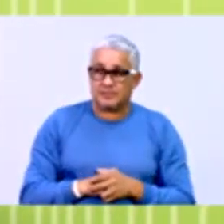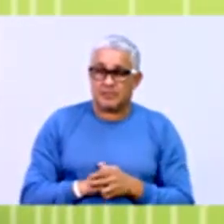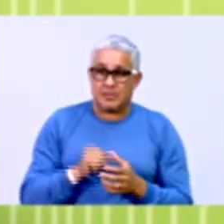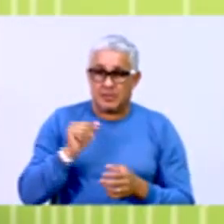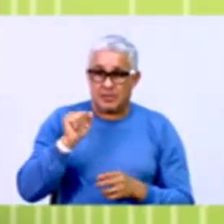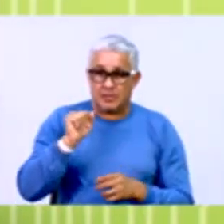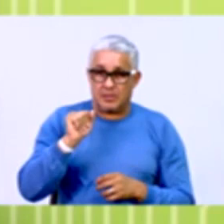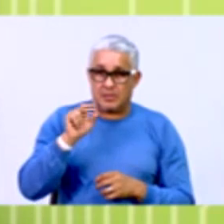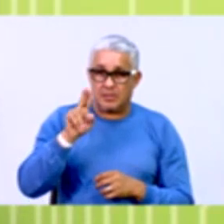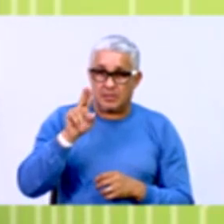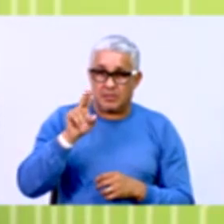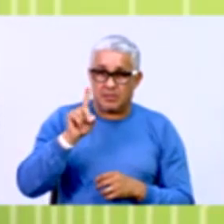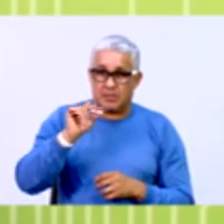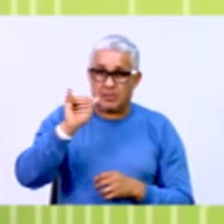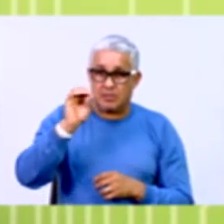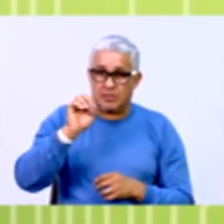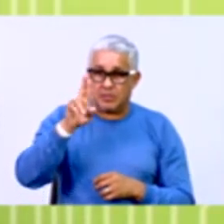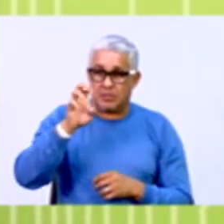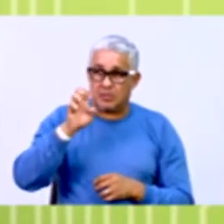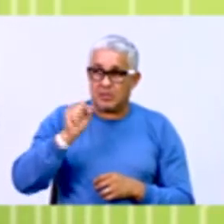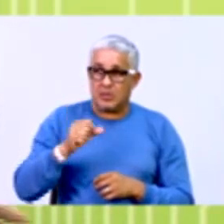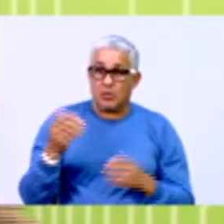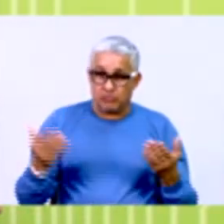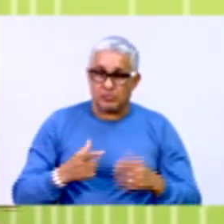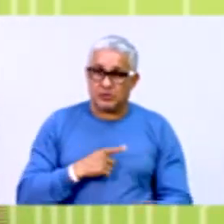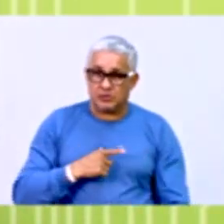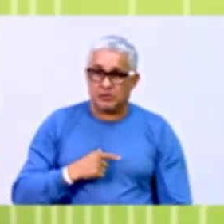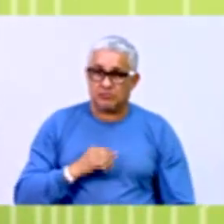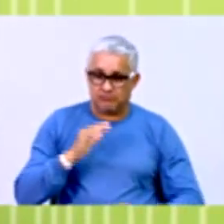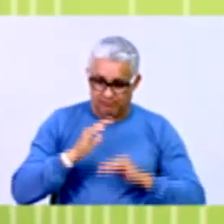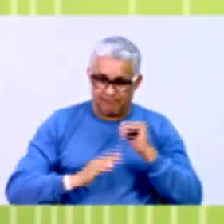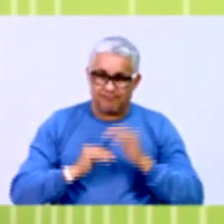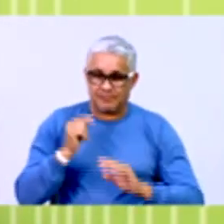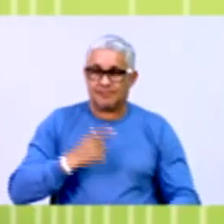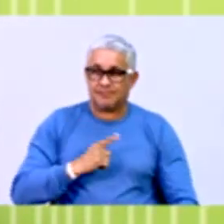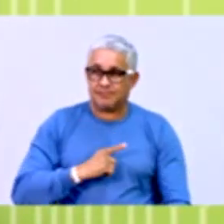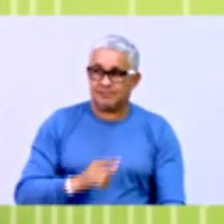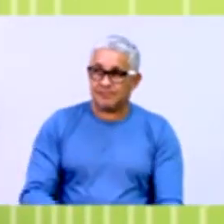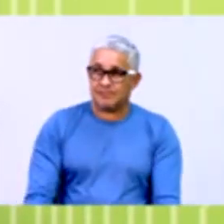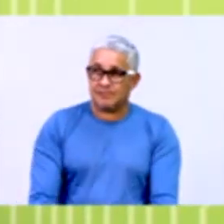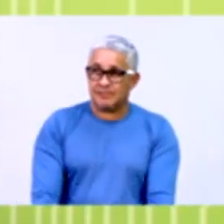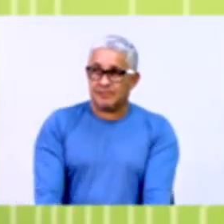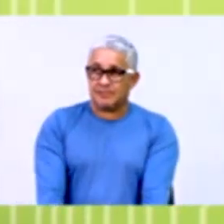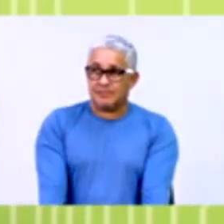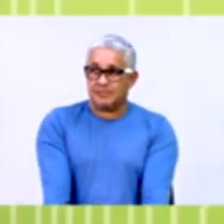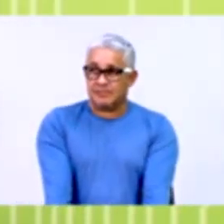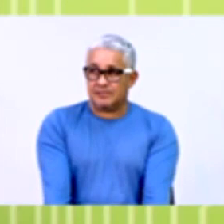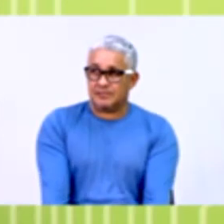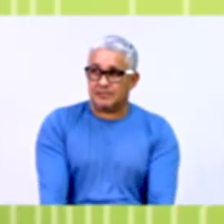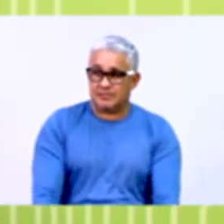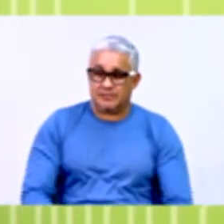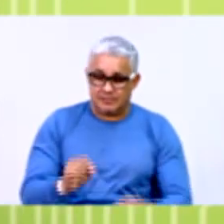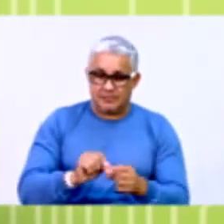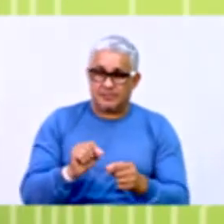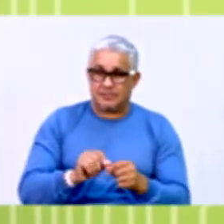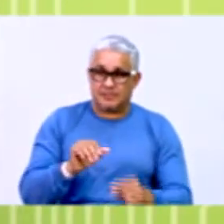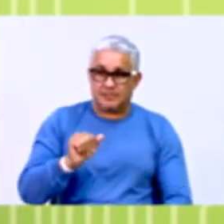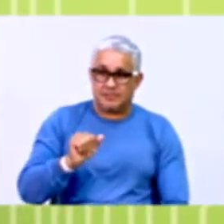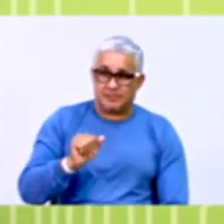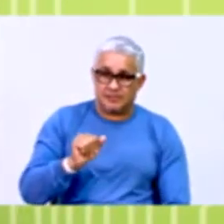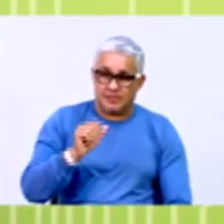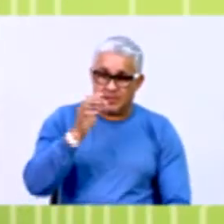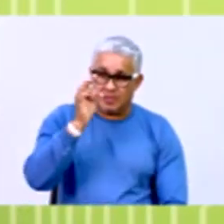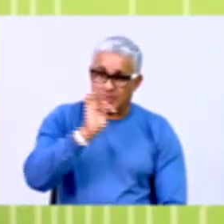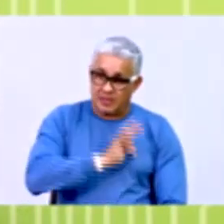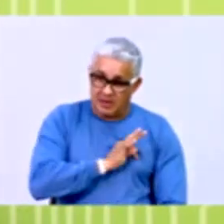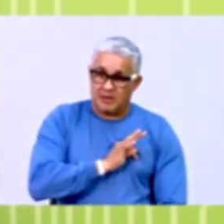não tinham, hoje em dia nós temos aí, igual o professor mesmo citou o exemplo dele, que fez uma auditoria baseada em técnica, né, que é